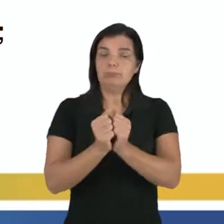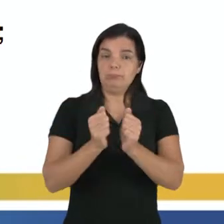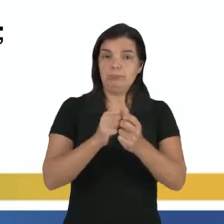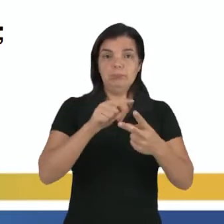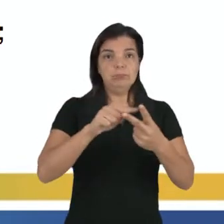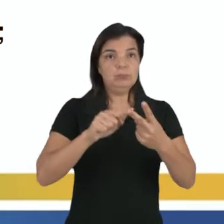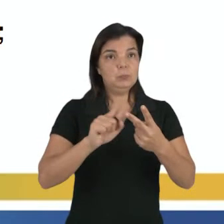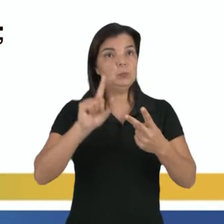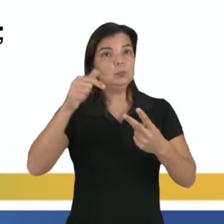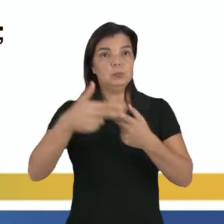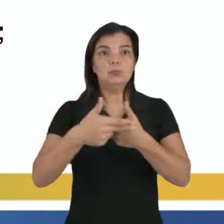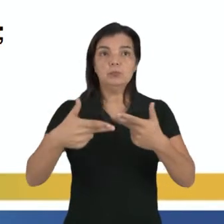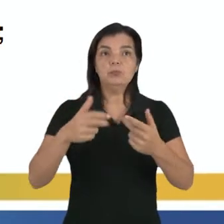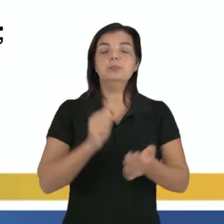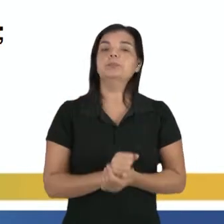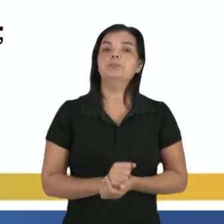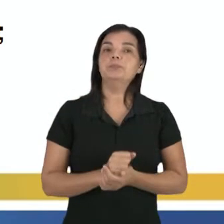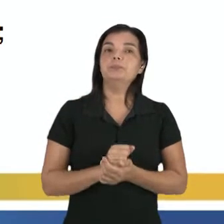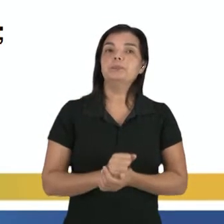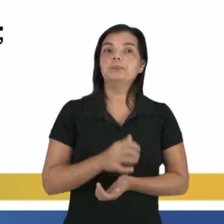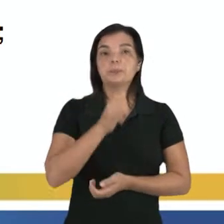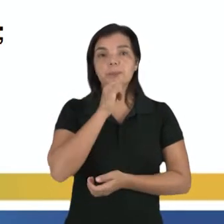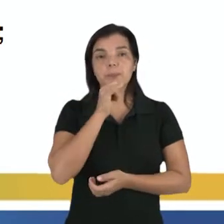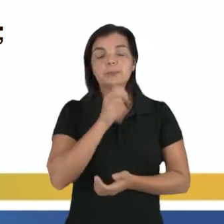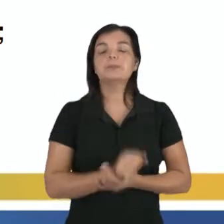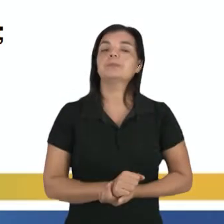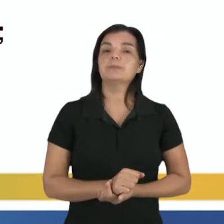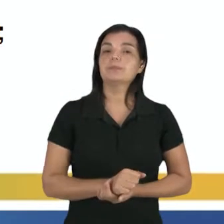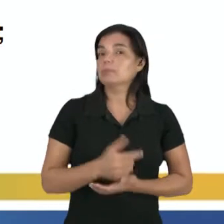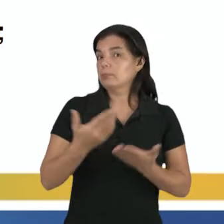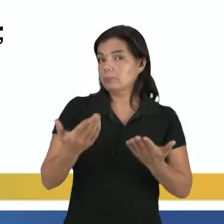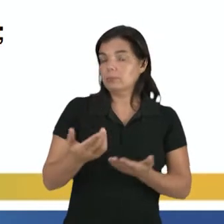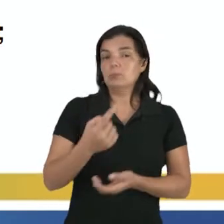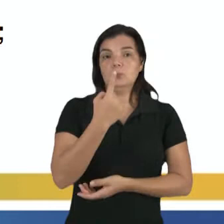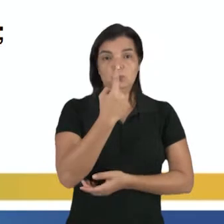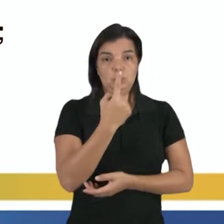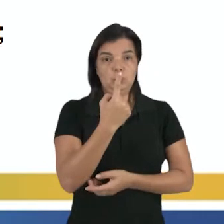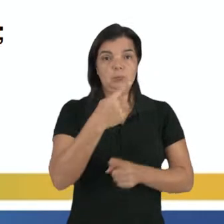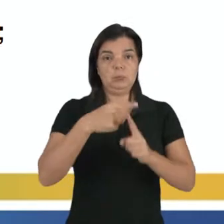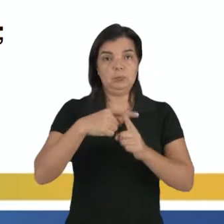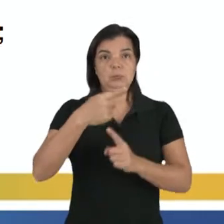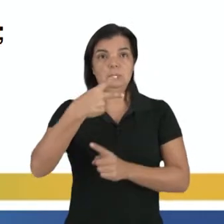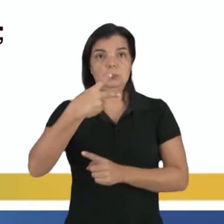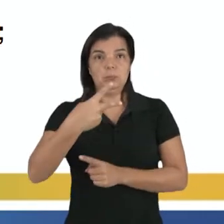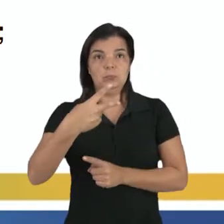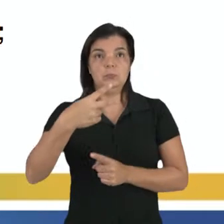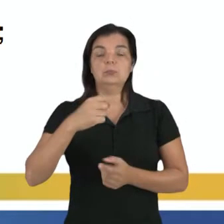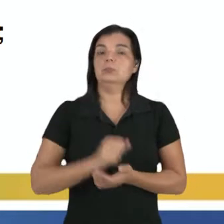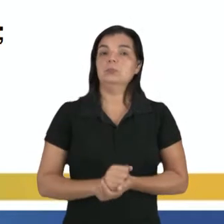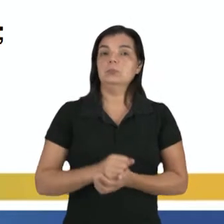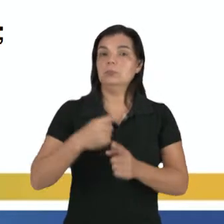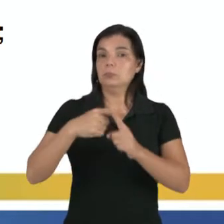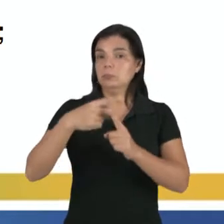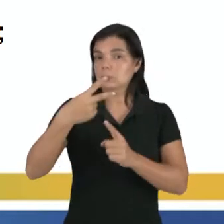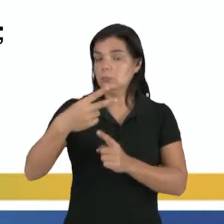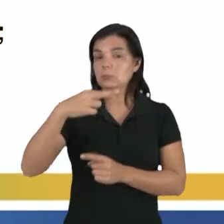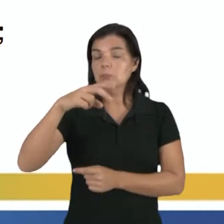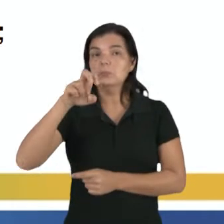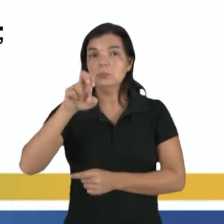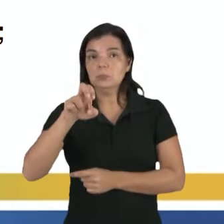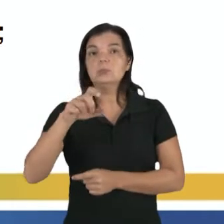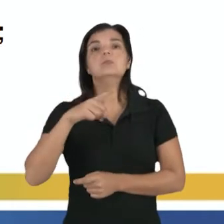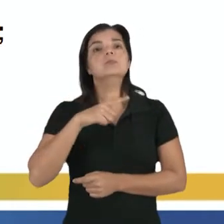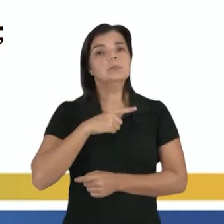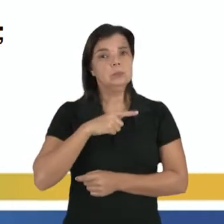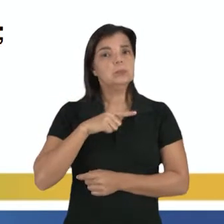entre duas ou mais coisas. Por exemplo, eu dei um exemplo agora há pouco, né, que 1 mais 2 é igual a 5. Isso aqui